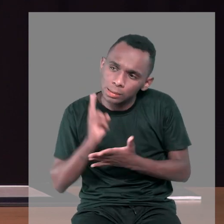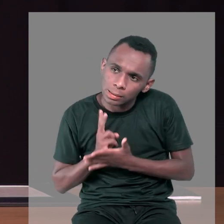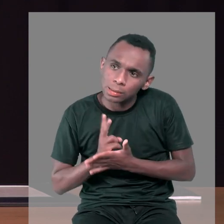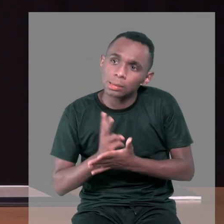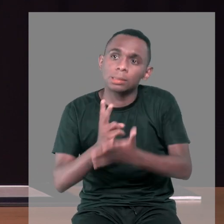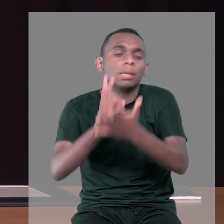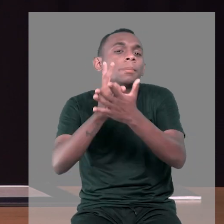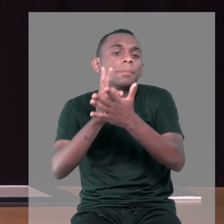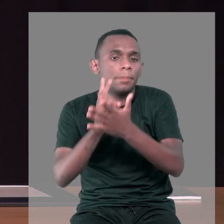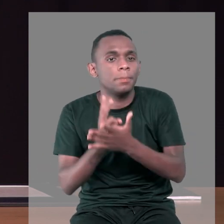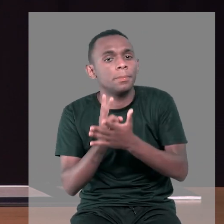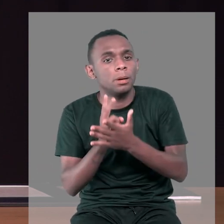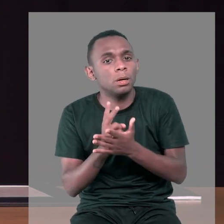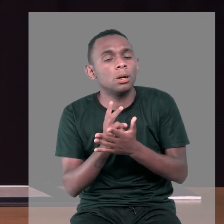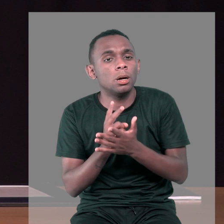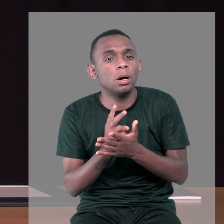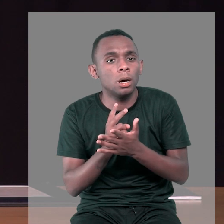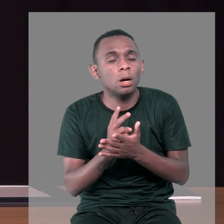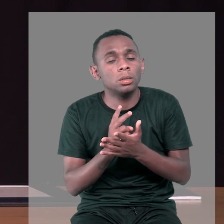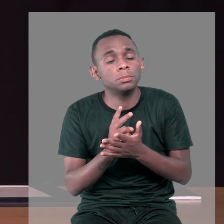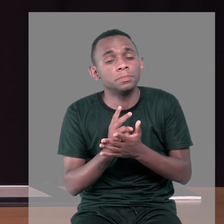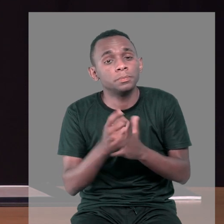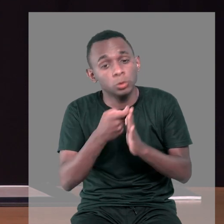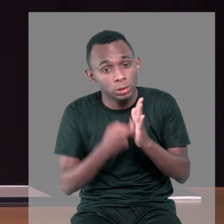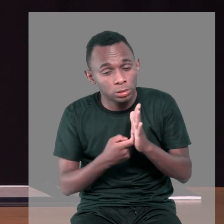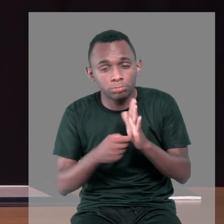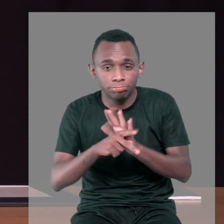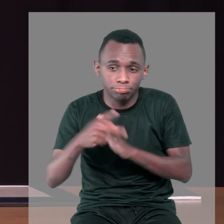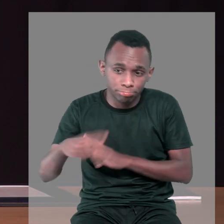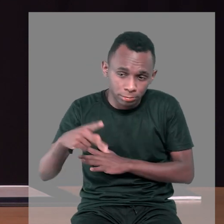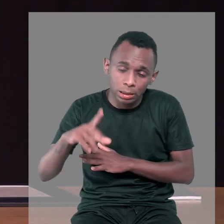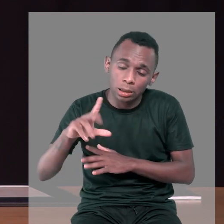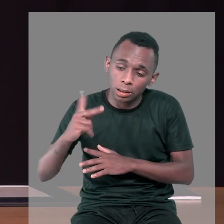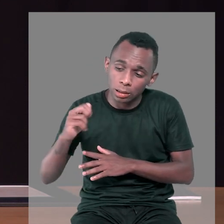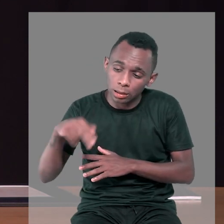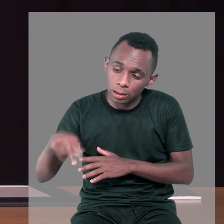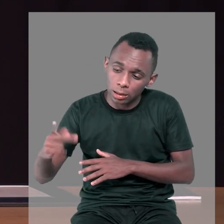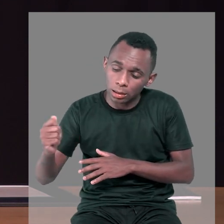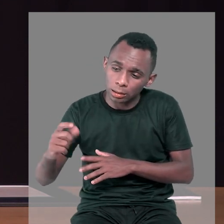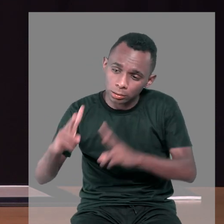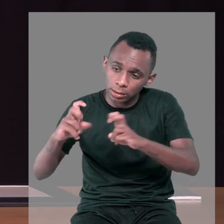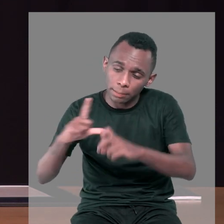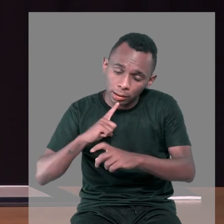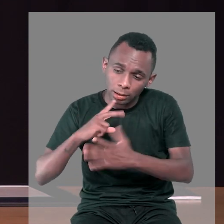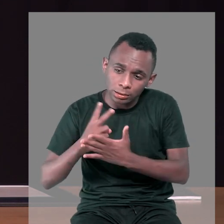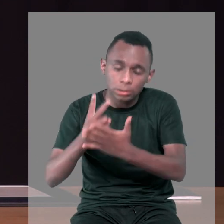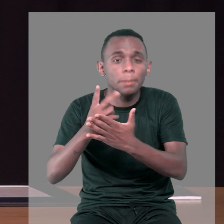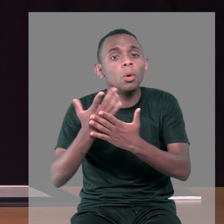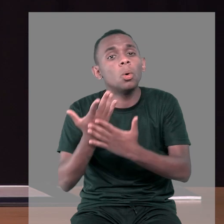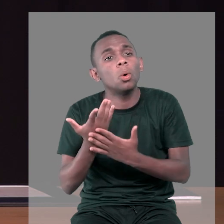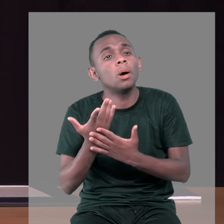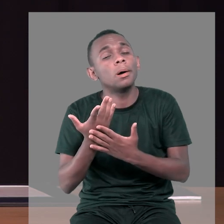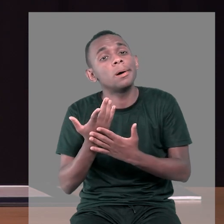aparece menos a figura da dominação propriamente burocrática, né? Embora isso esteja no